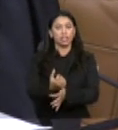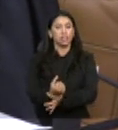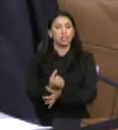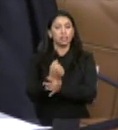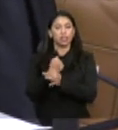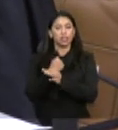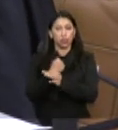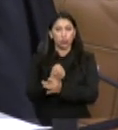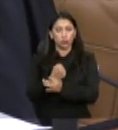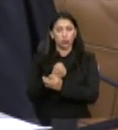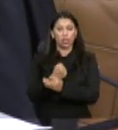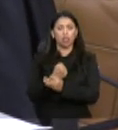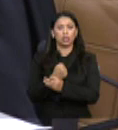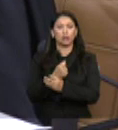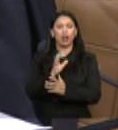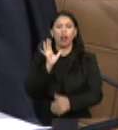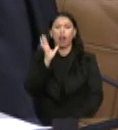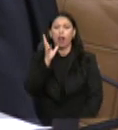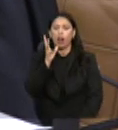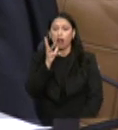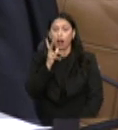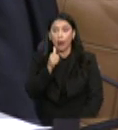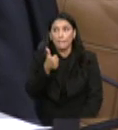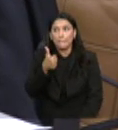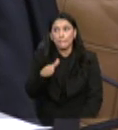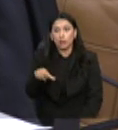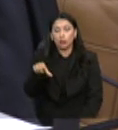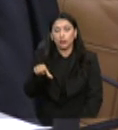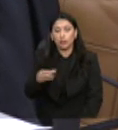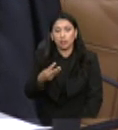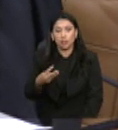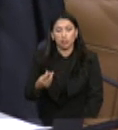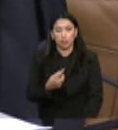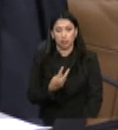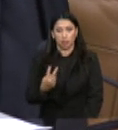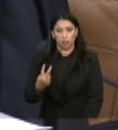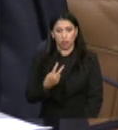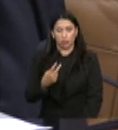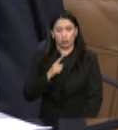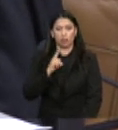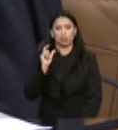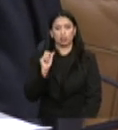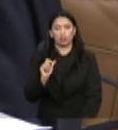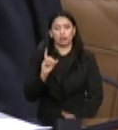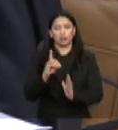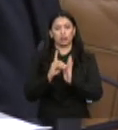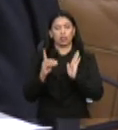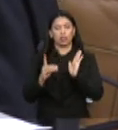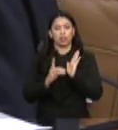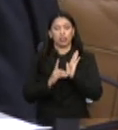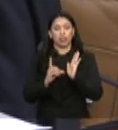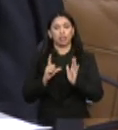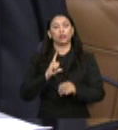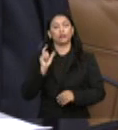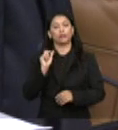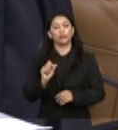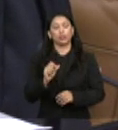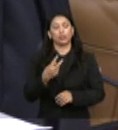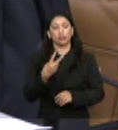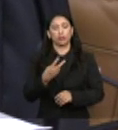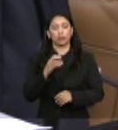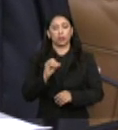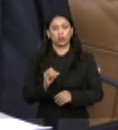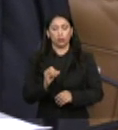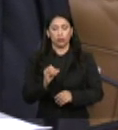com intolerável demora em 1932 por meio do Decreto 21076